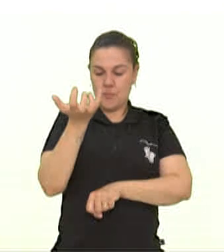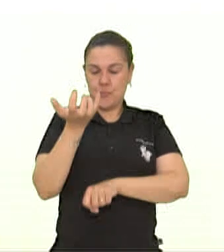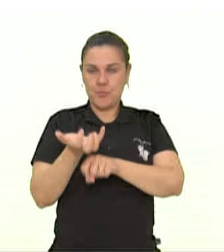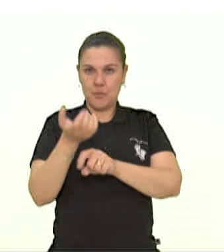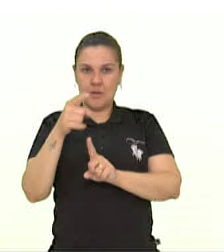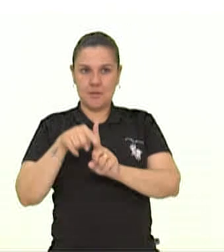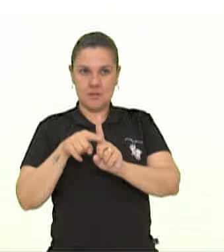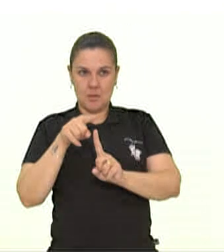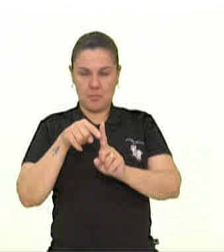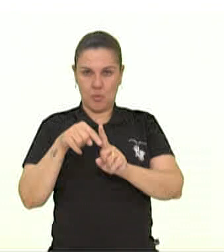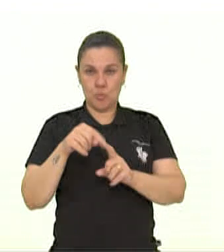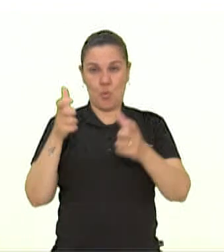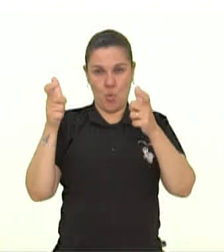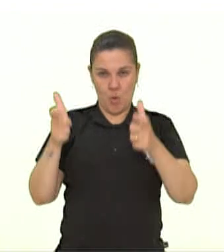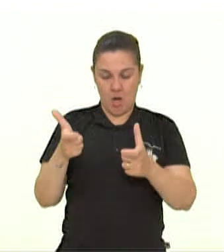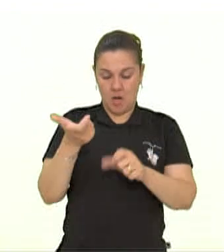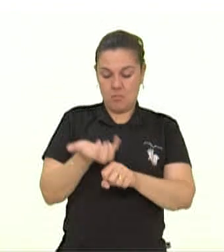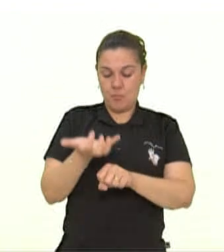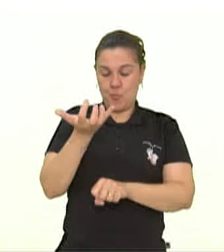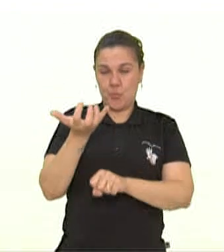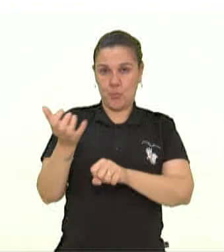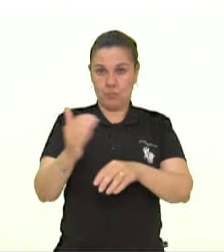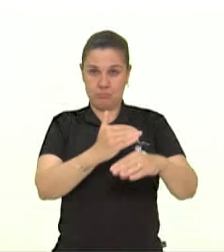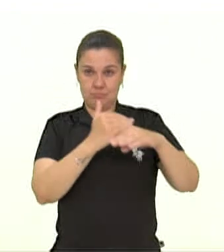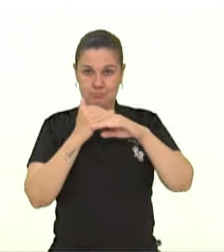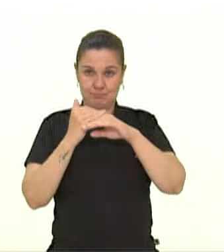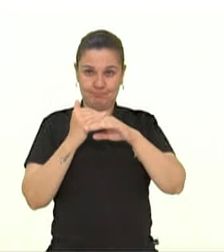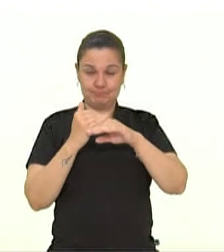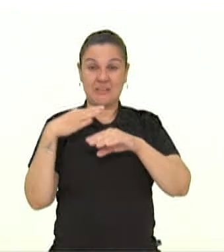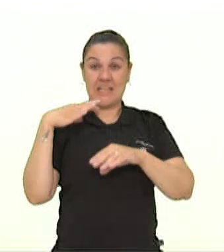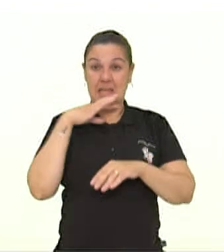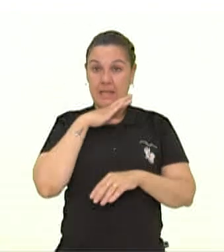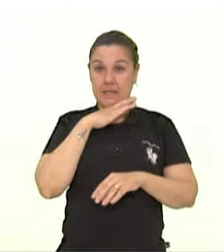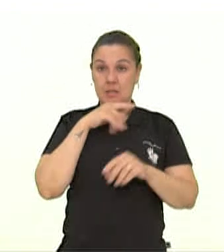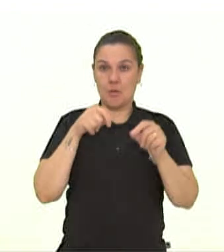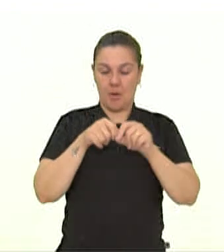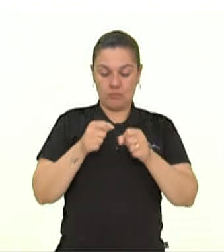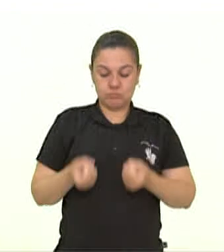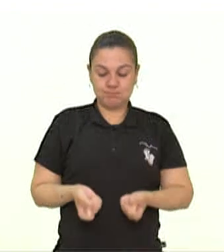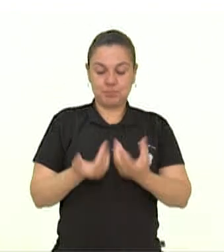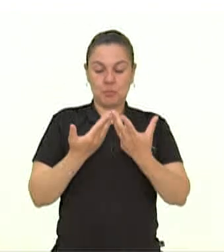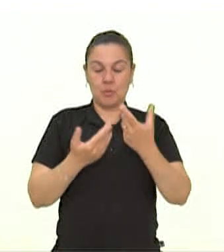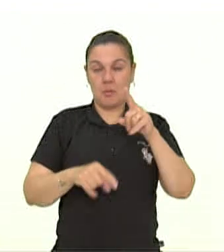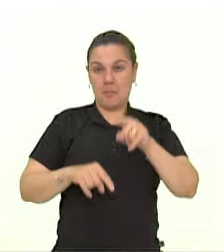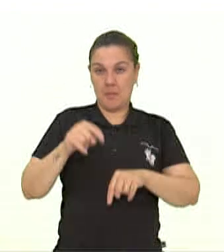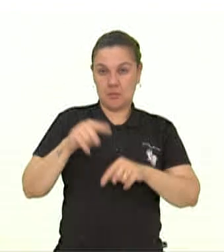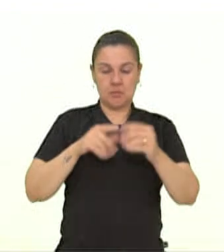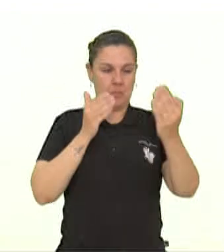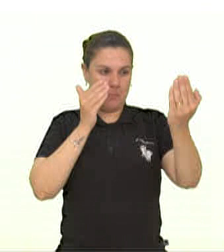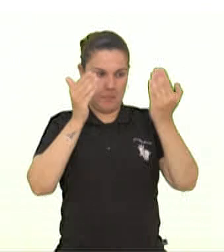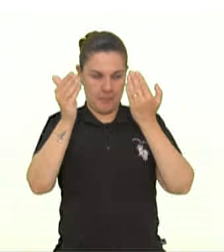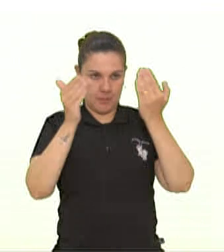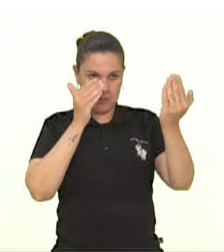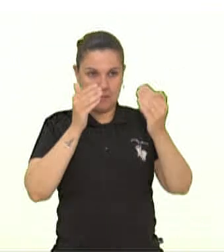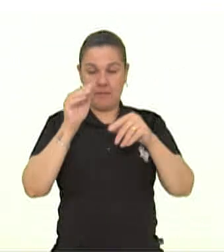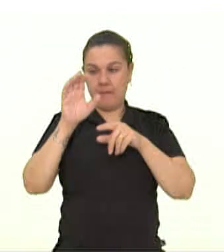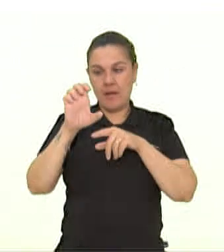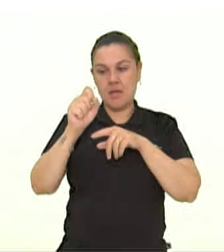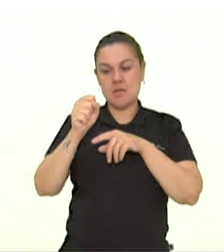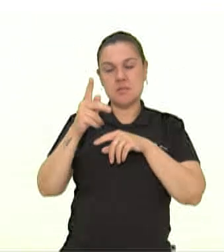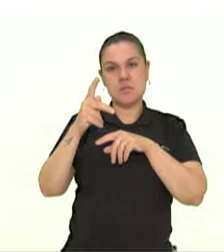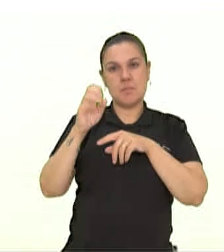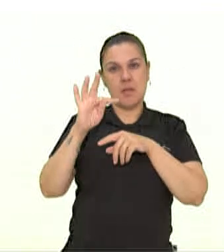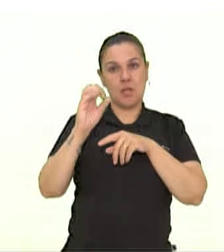fornalha de altas temperaturas em equilíbrio térmico, usada para fusão de materiais, pode ser analisada por um espectrômetro.